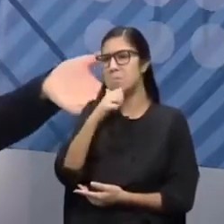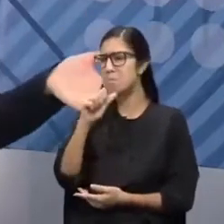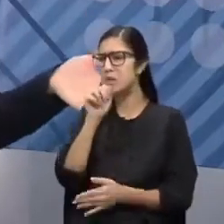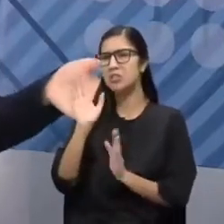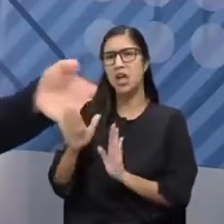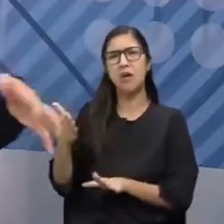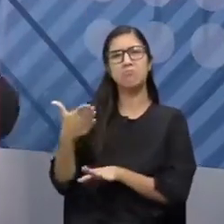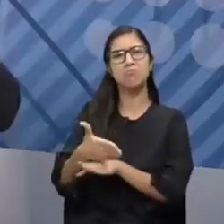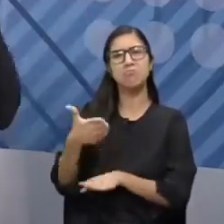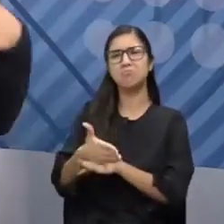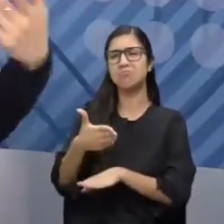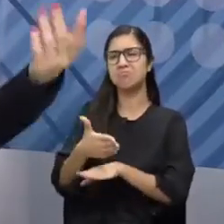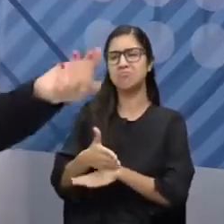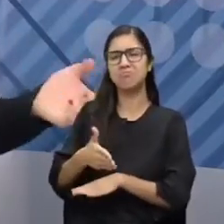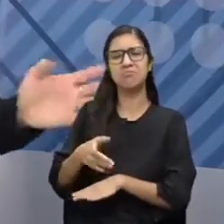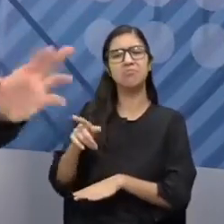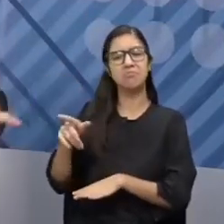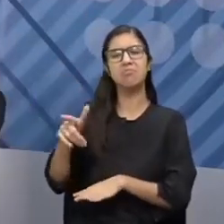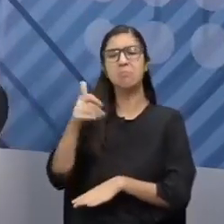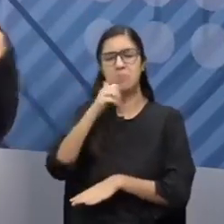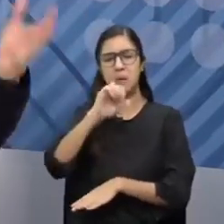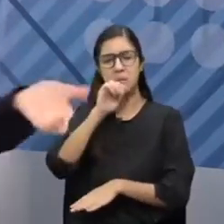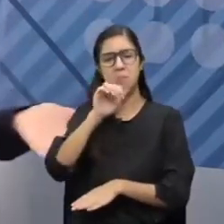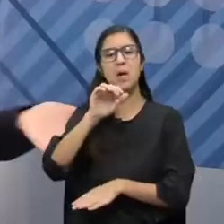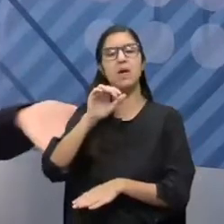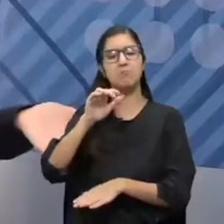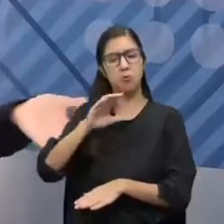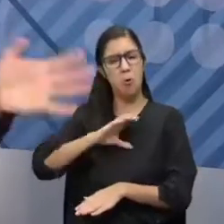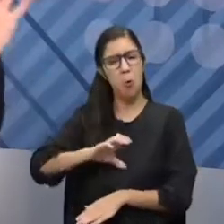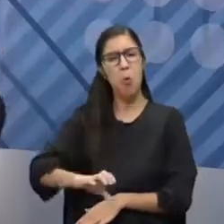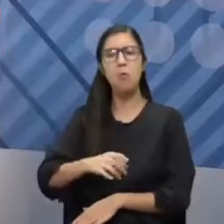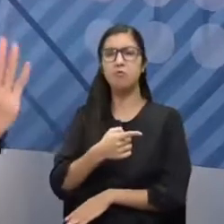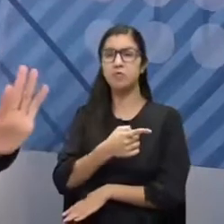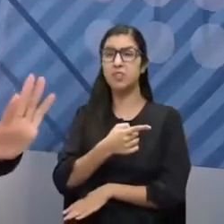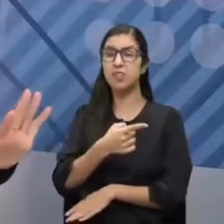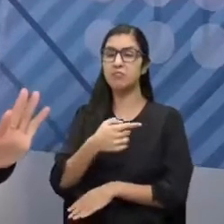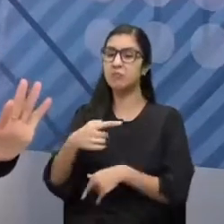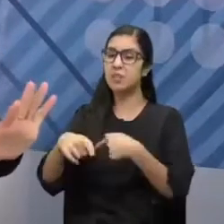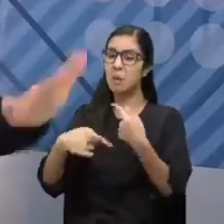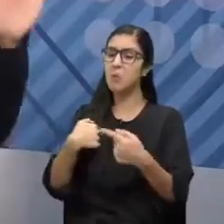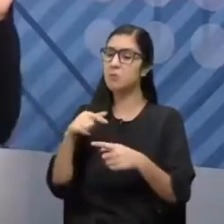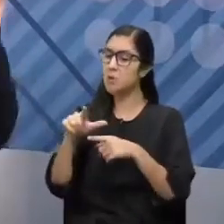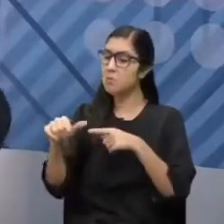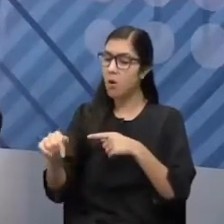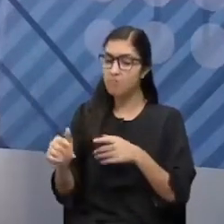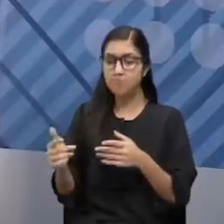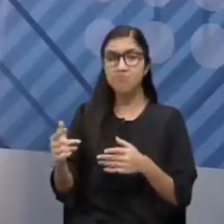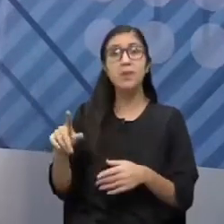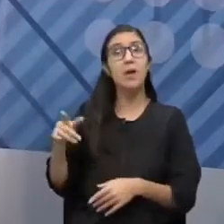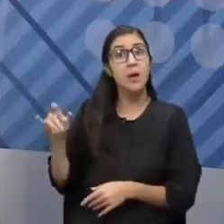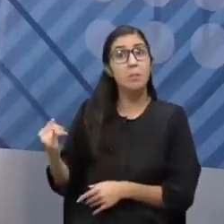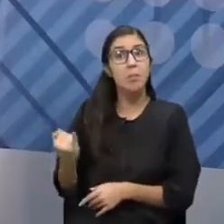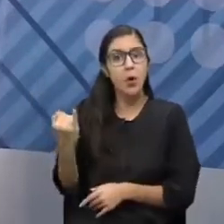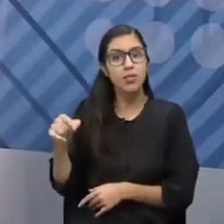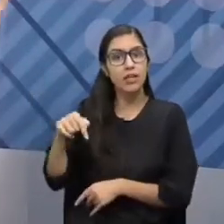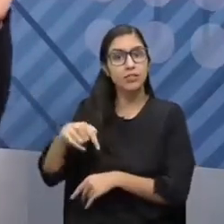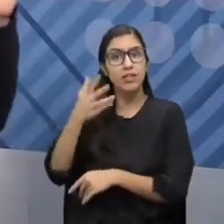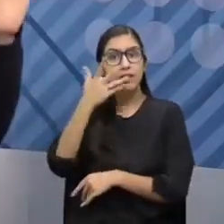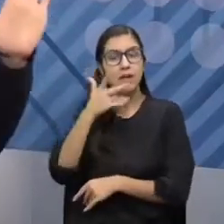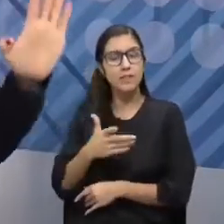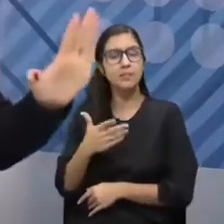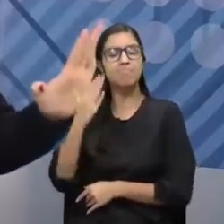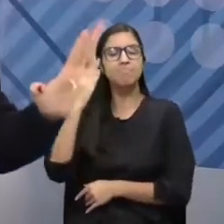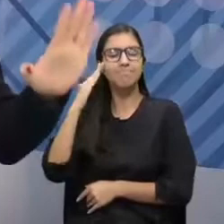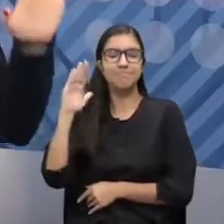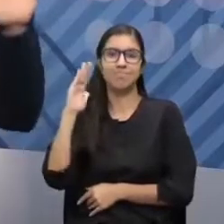tantas vezes aqui, minha mãe confia, fica um tempo aqui e depois eu vou embora. Então, isso é importante, essa segurança que eu